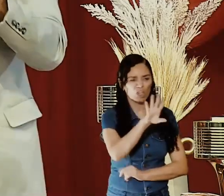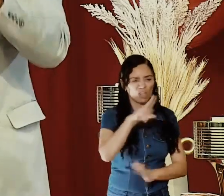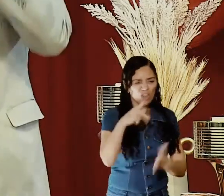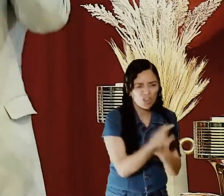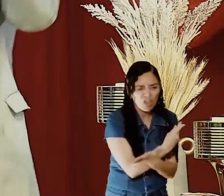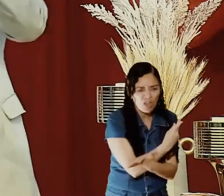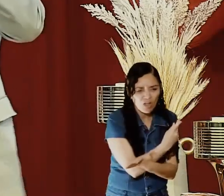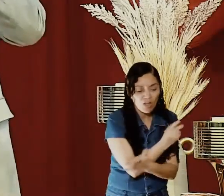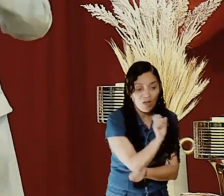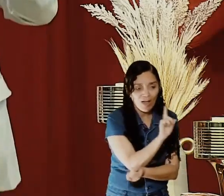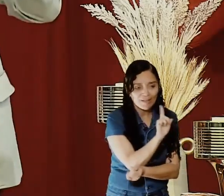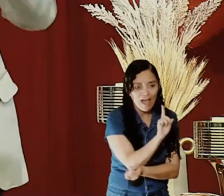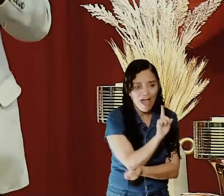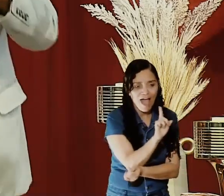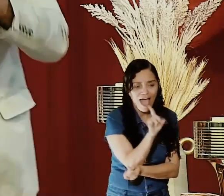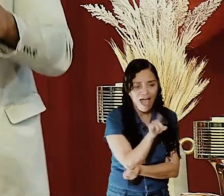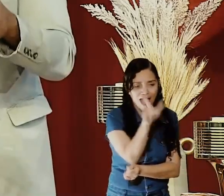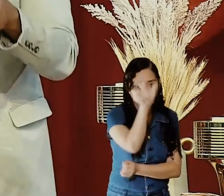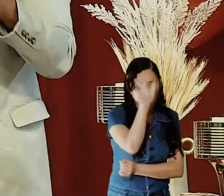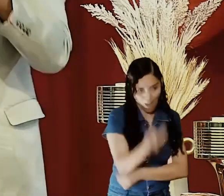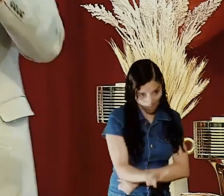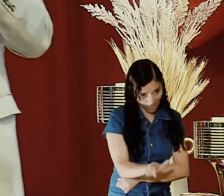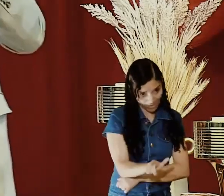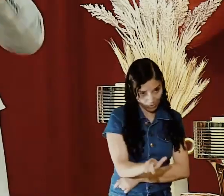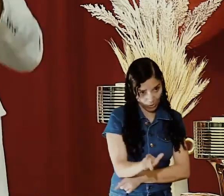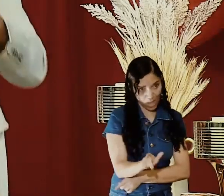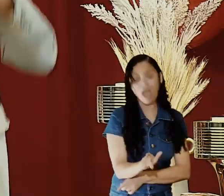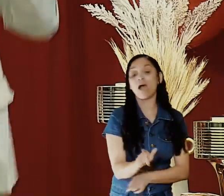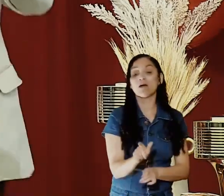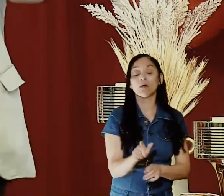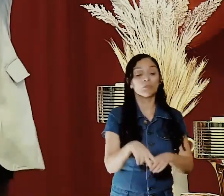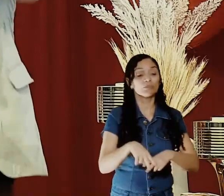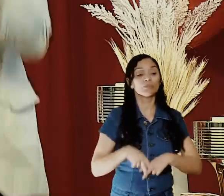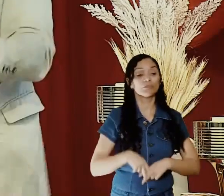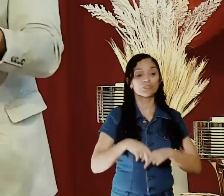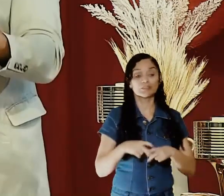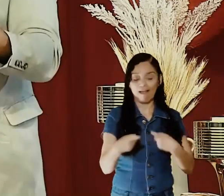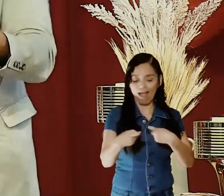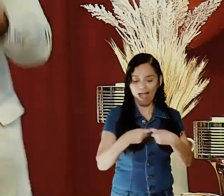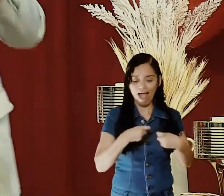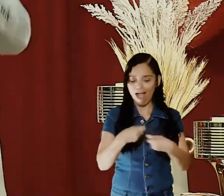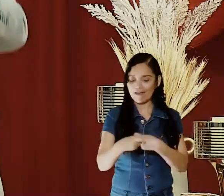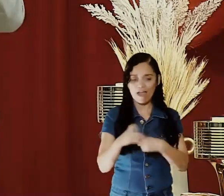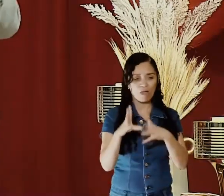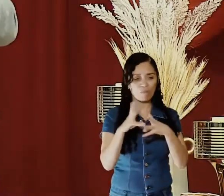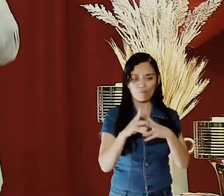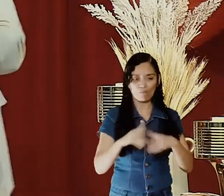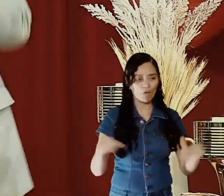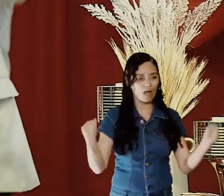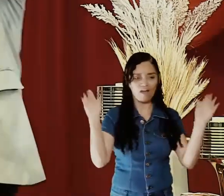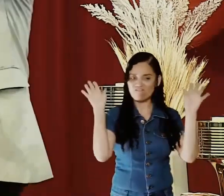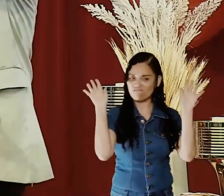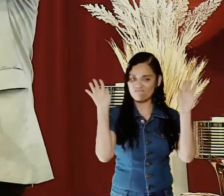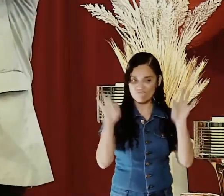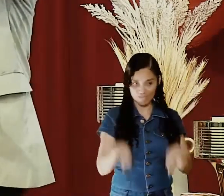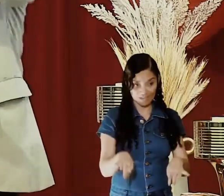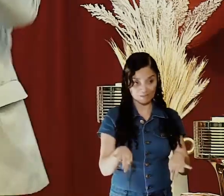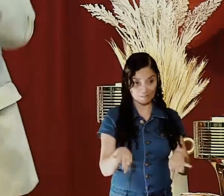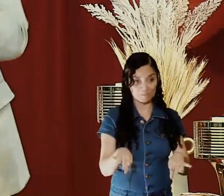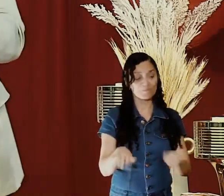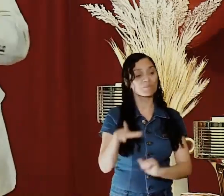quem Deus, então, ele dá fim à guerra. E ele decide, então, através dessa pessoa que viria, estabelecer